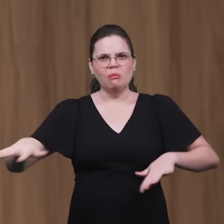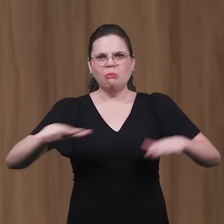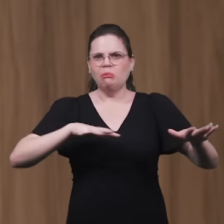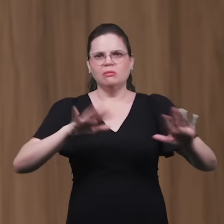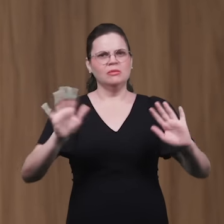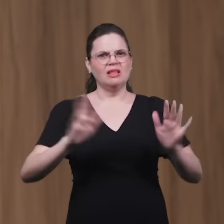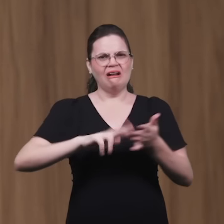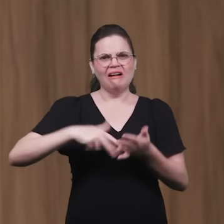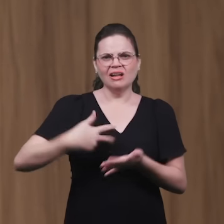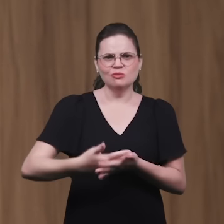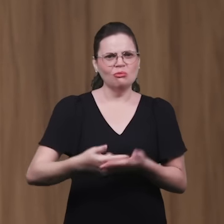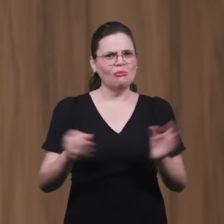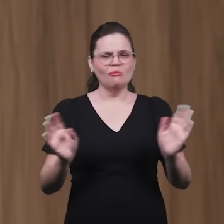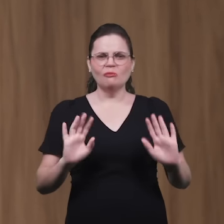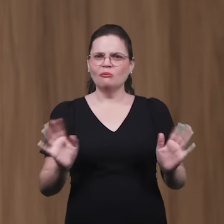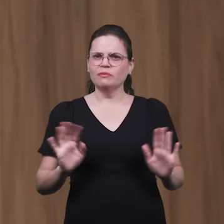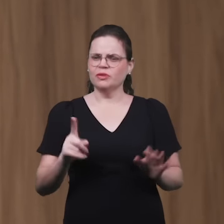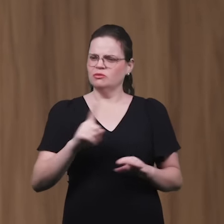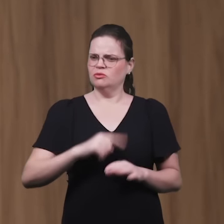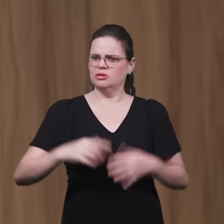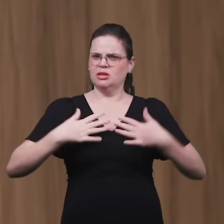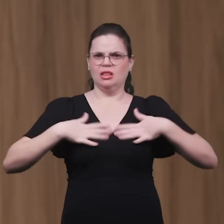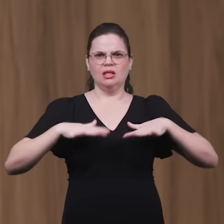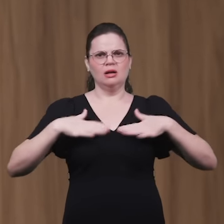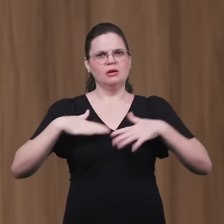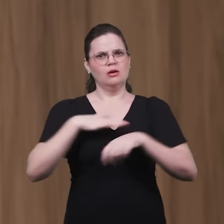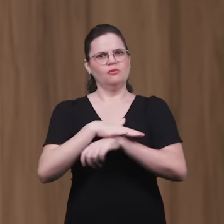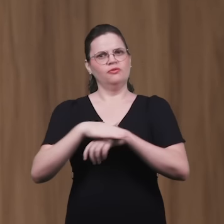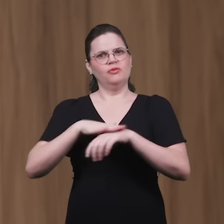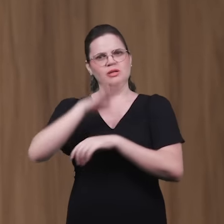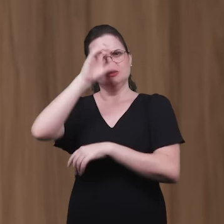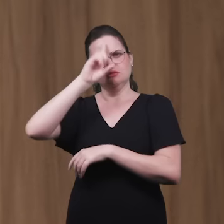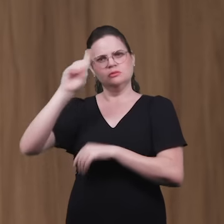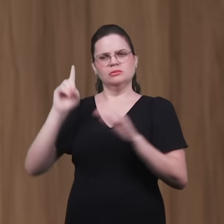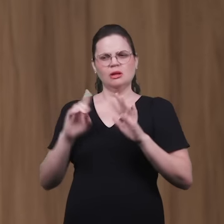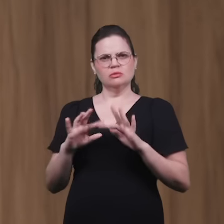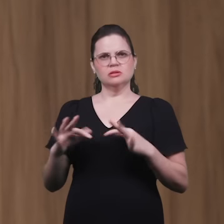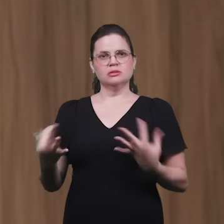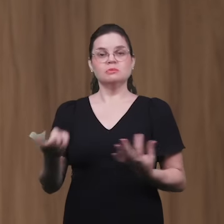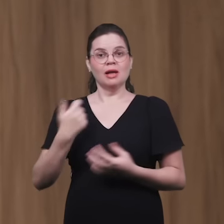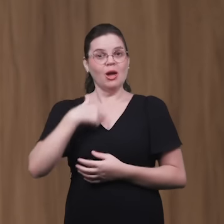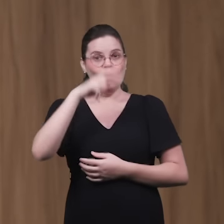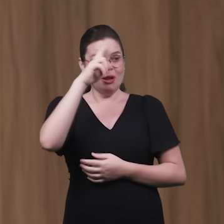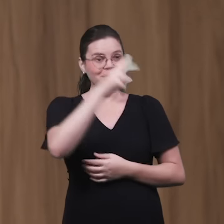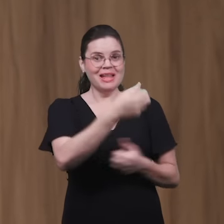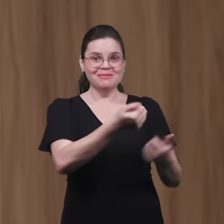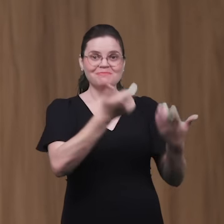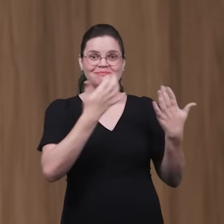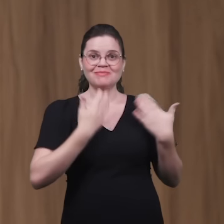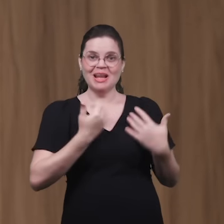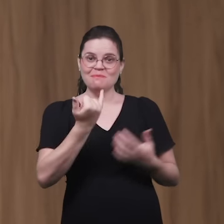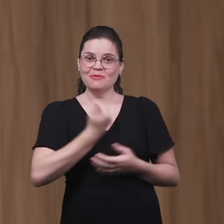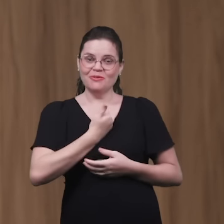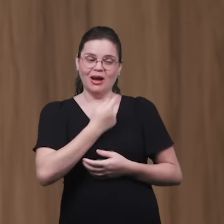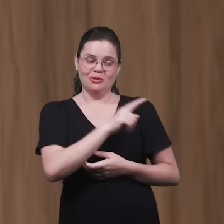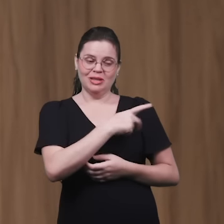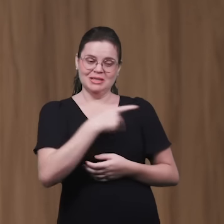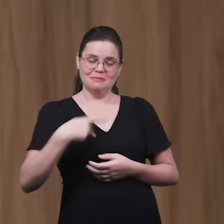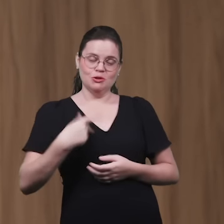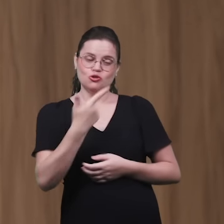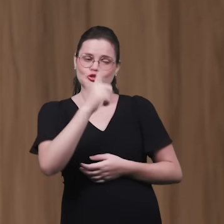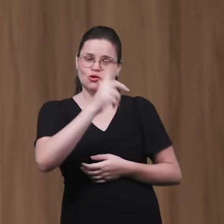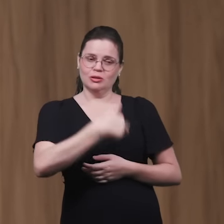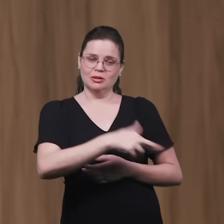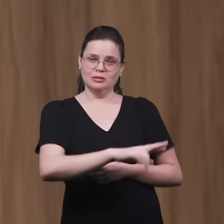vocês não caem no chão, vocês falam com Deus com simplicidade. Eu me lembro dessa expressão dele, né, desse pastor que esteve